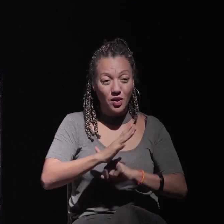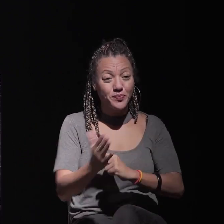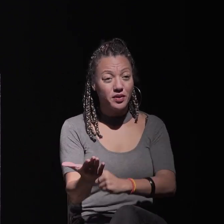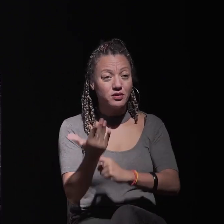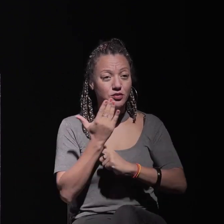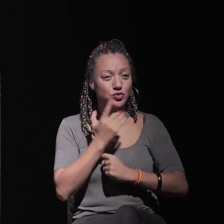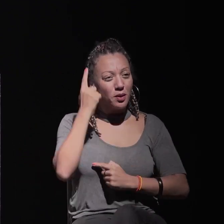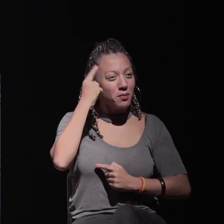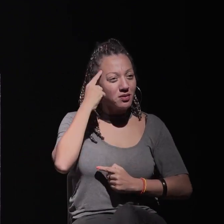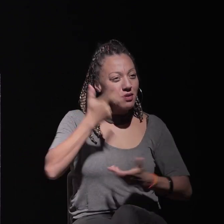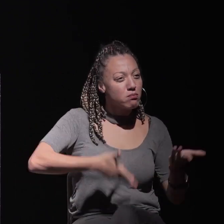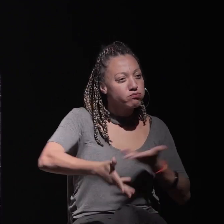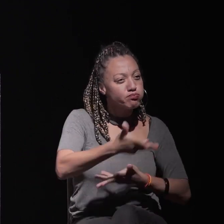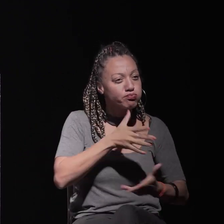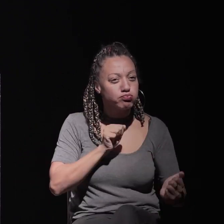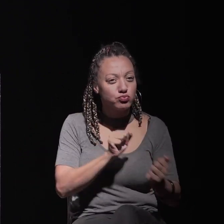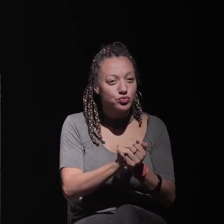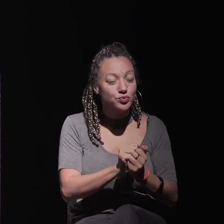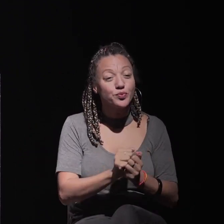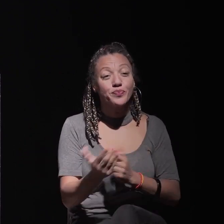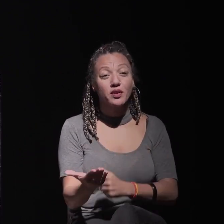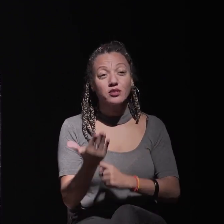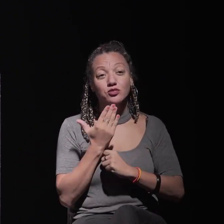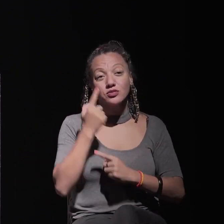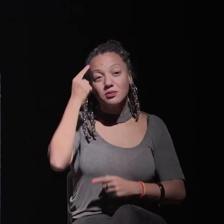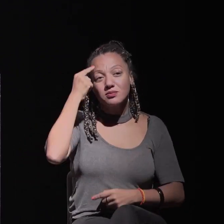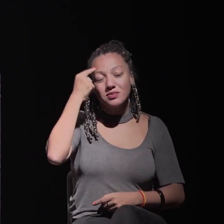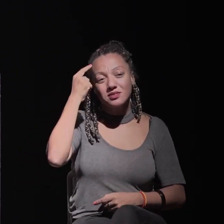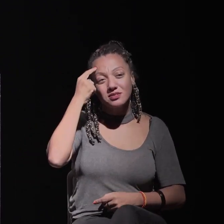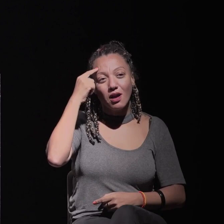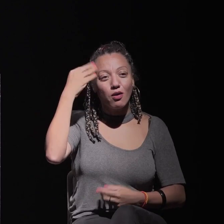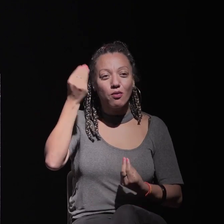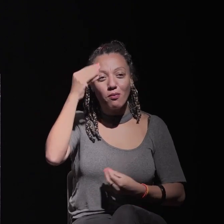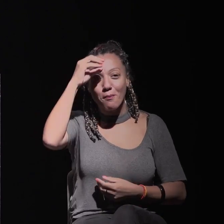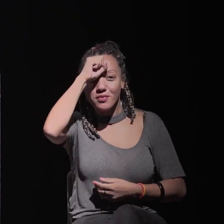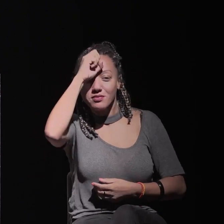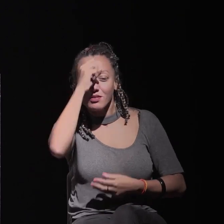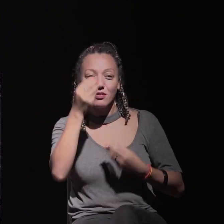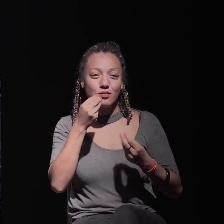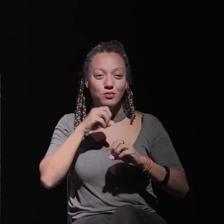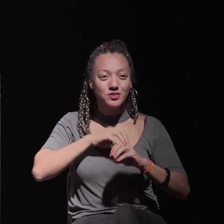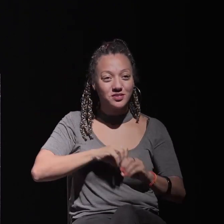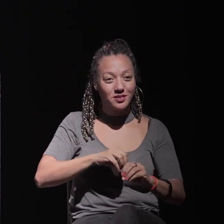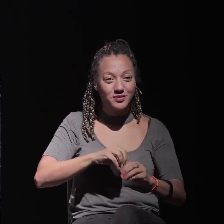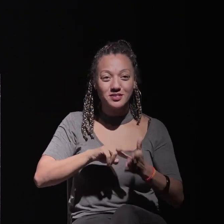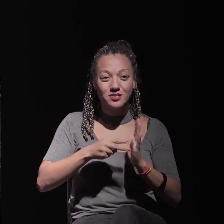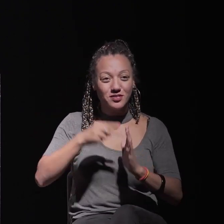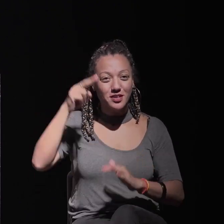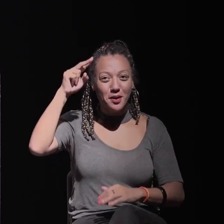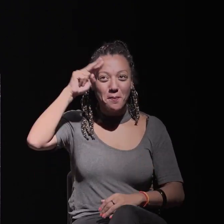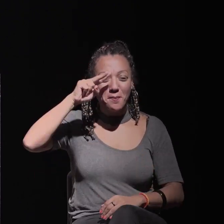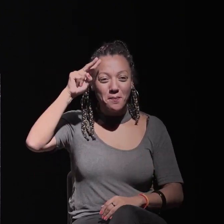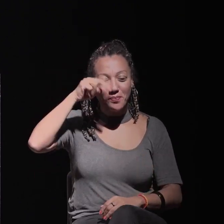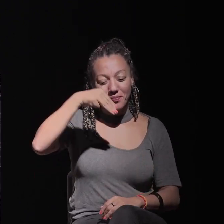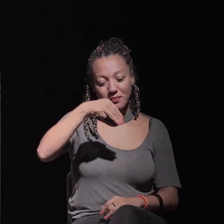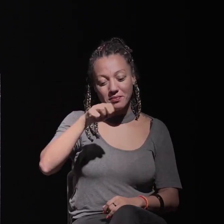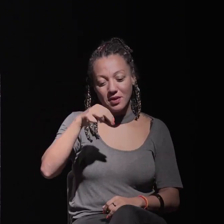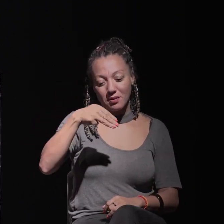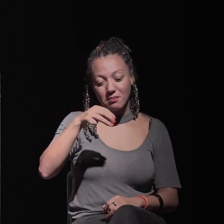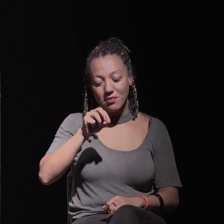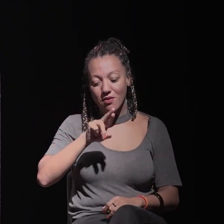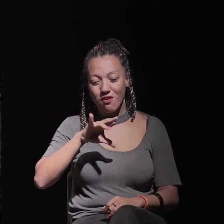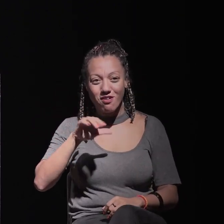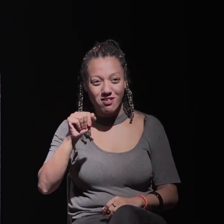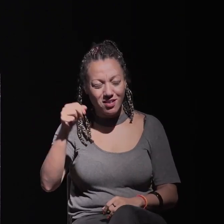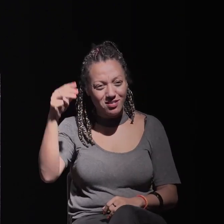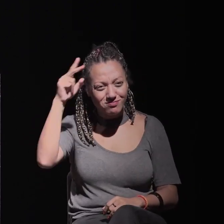no pensar os processos de ensino e aprendizagem. Então, a memória também é gerida politicamente. Mais do que a